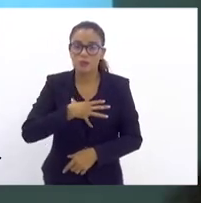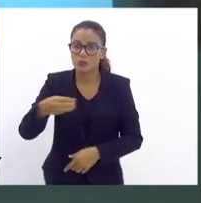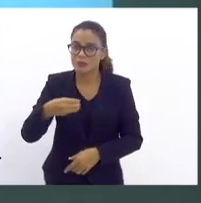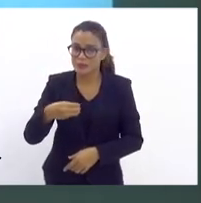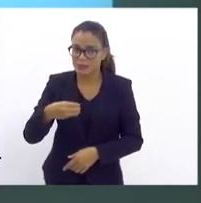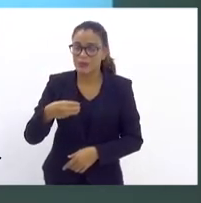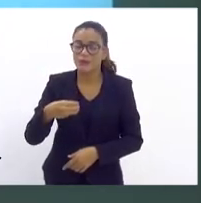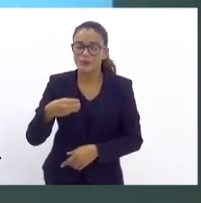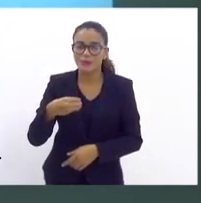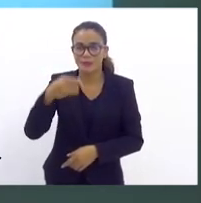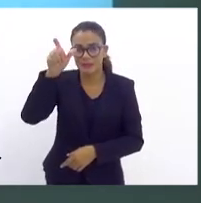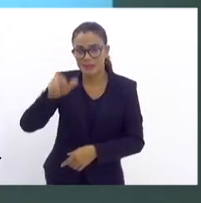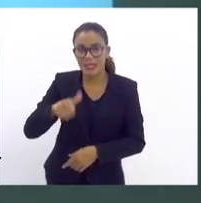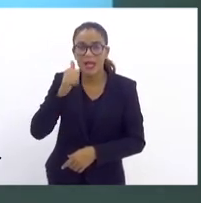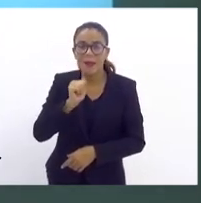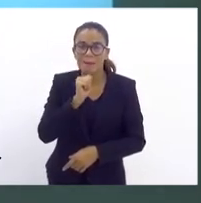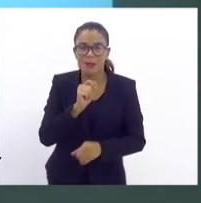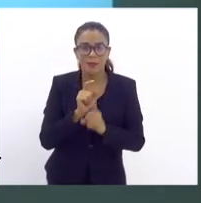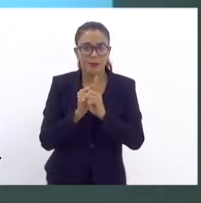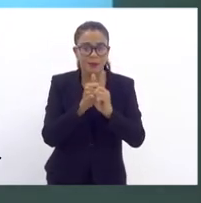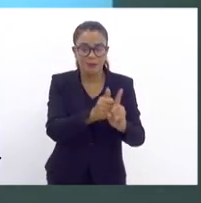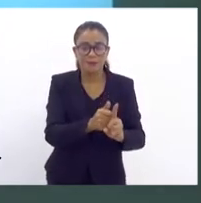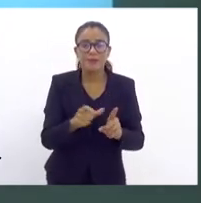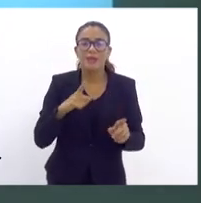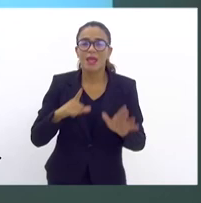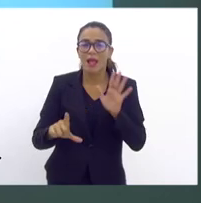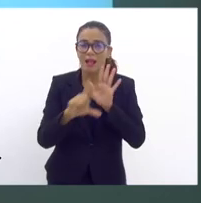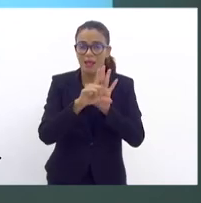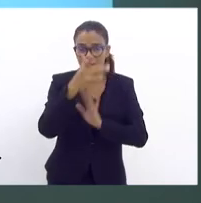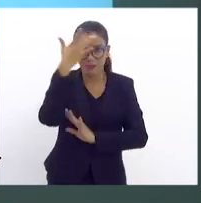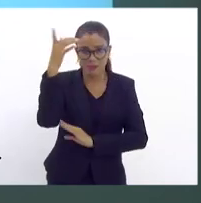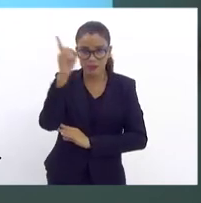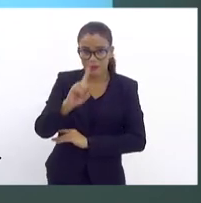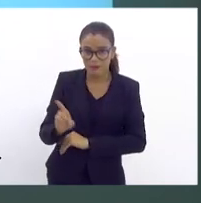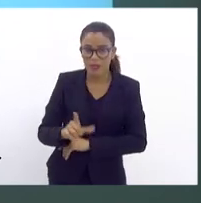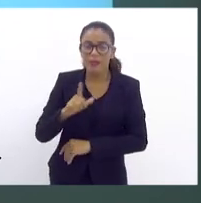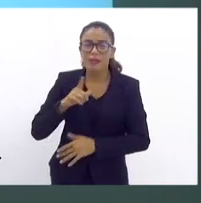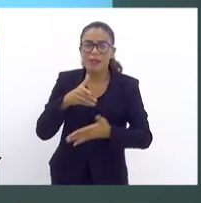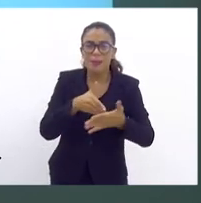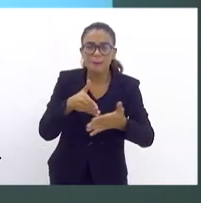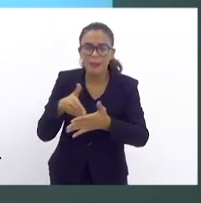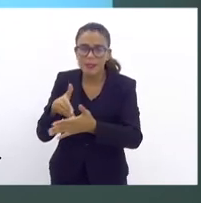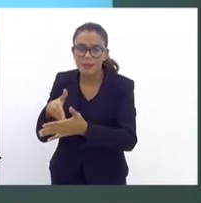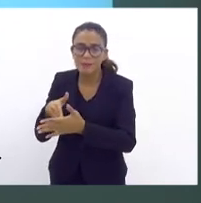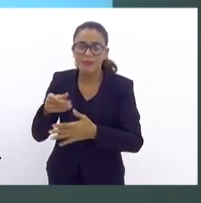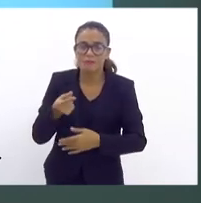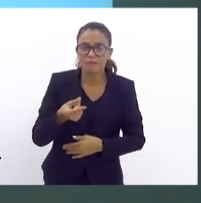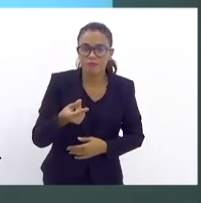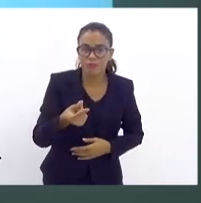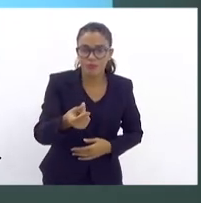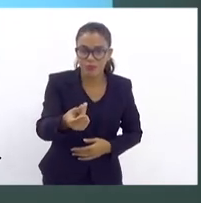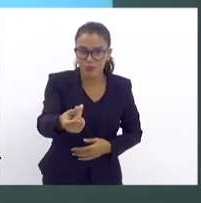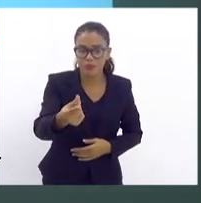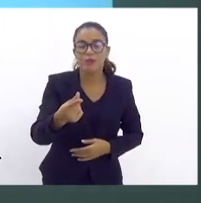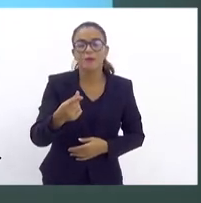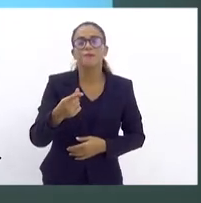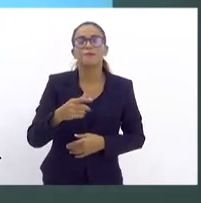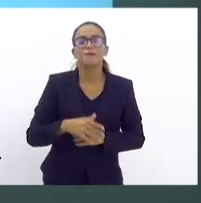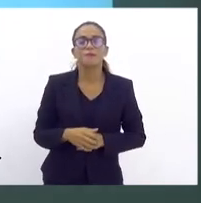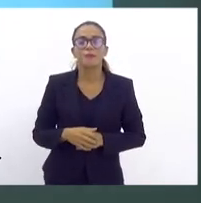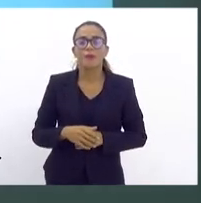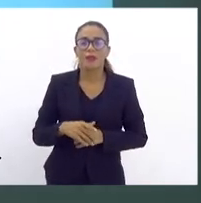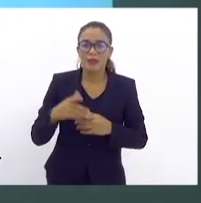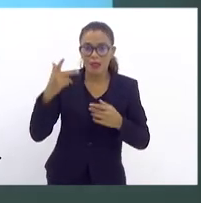E aí nós temos a lei né que considera a pessoa com deficiência aquela que tem impedimento de longo de longo prazo natureza